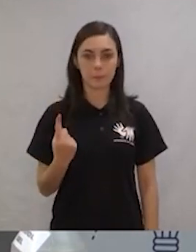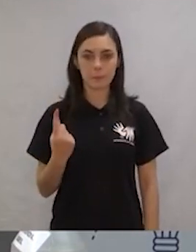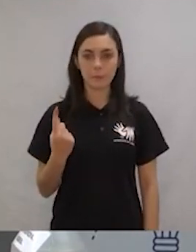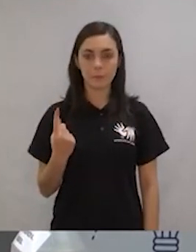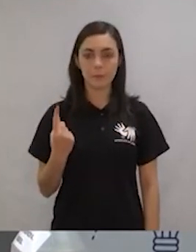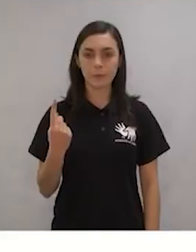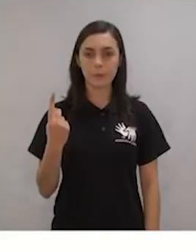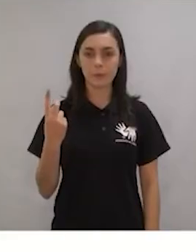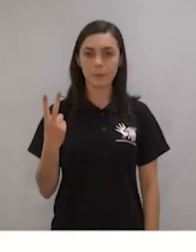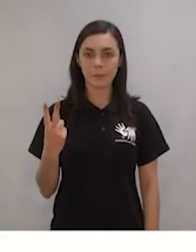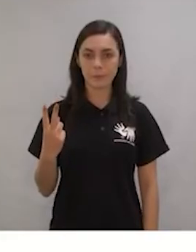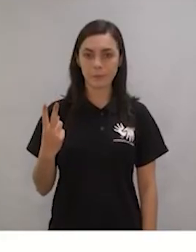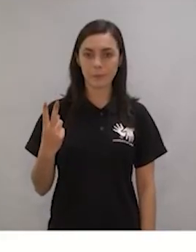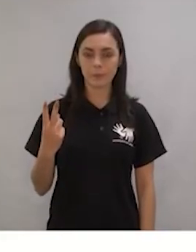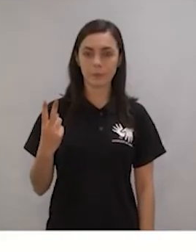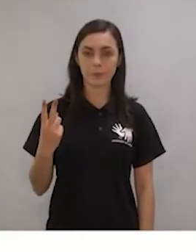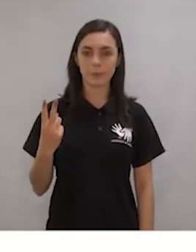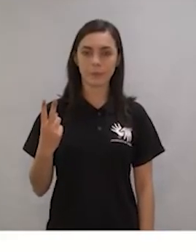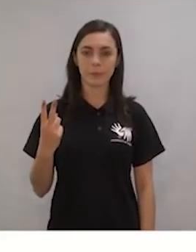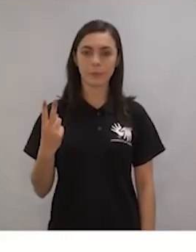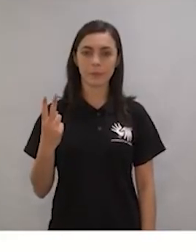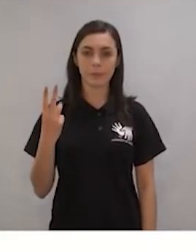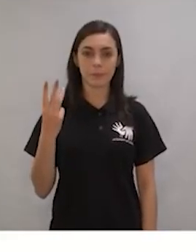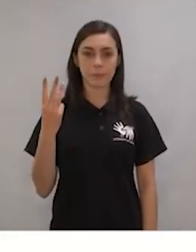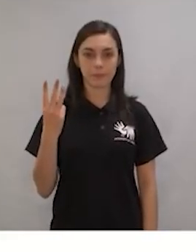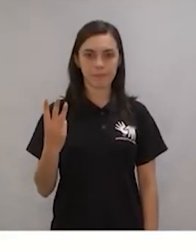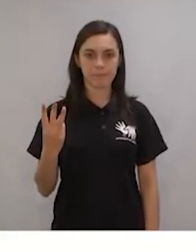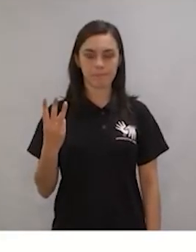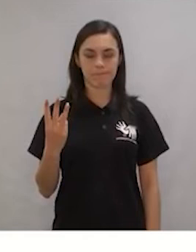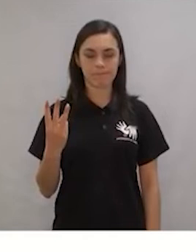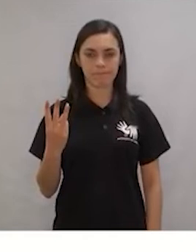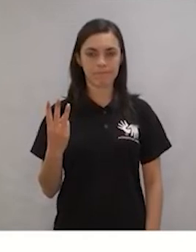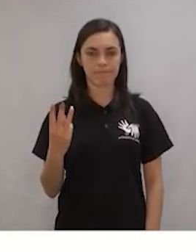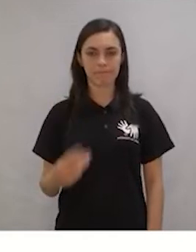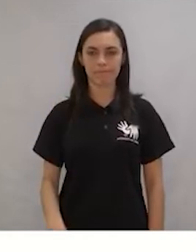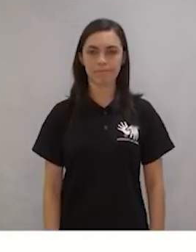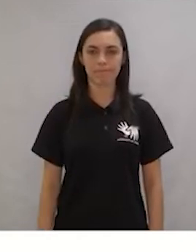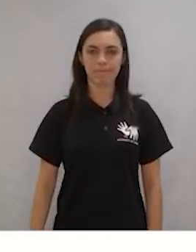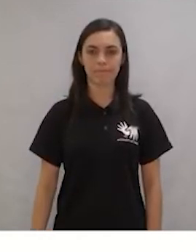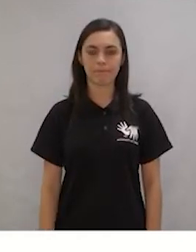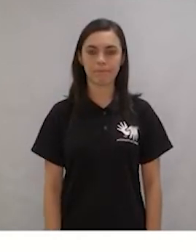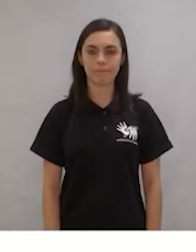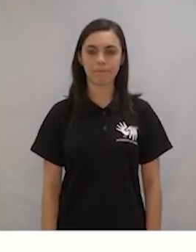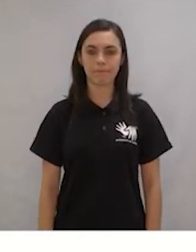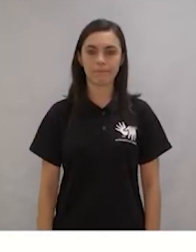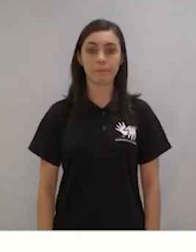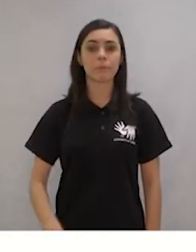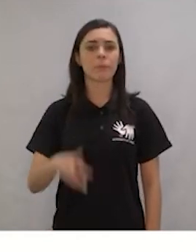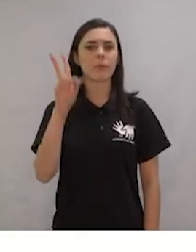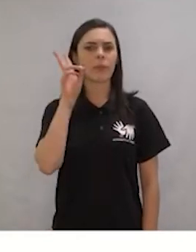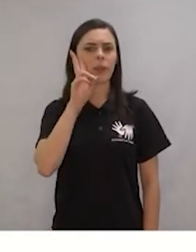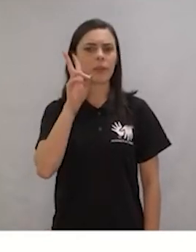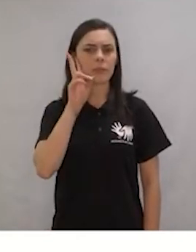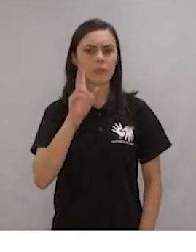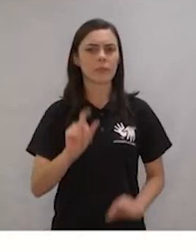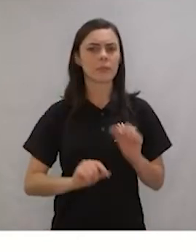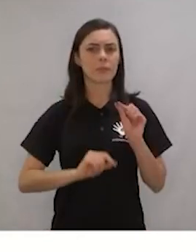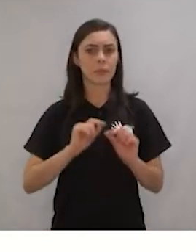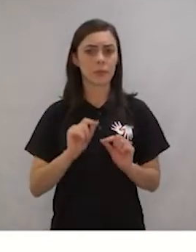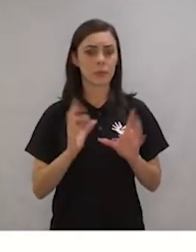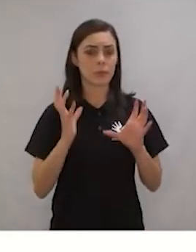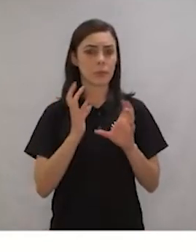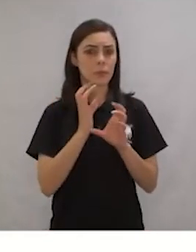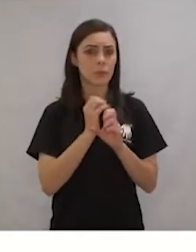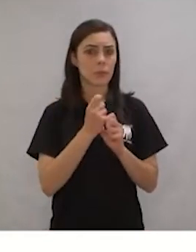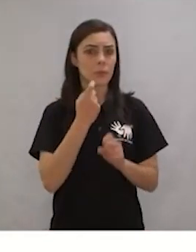aquário, 2 aquários, 3 aquários. E lembrem-se, eu